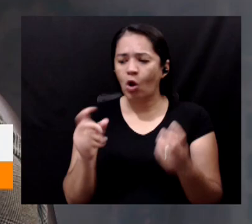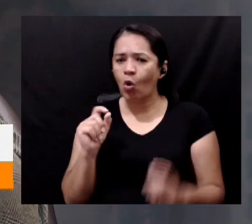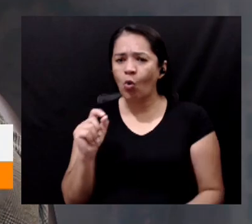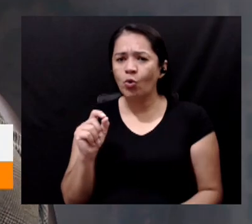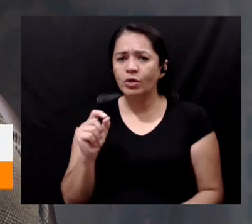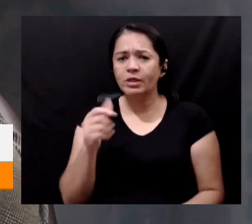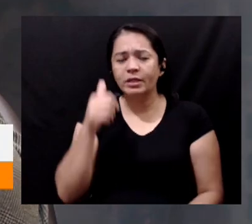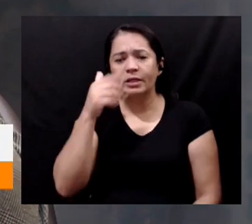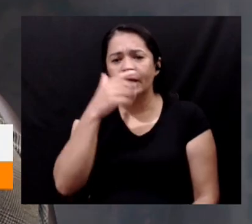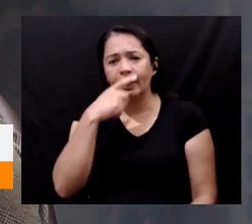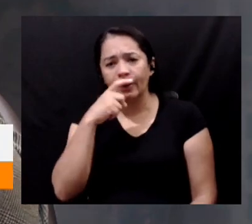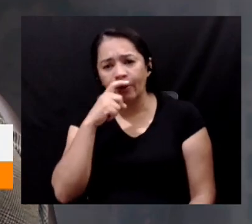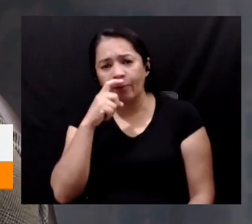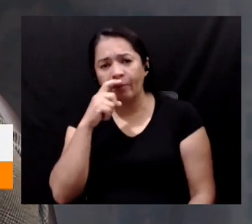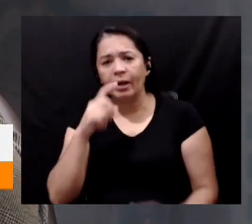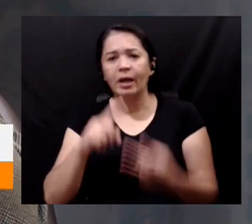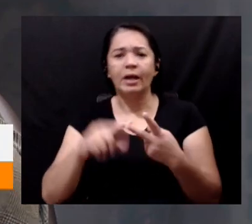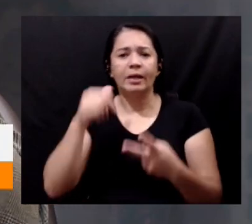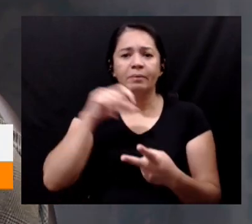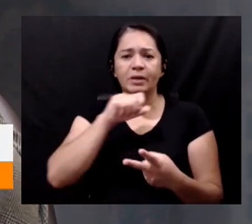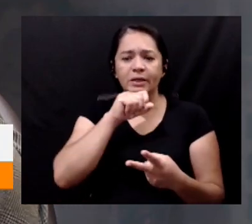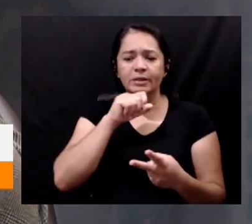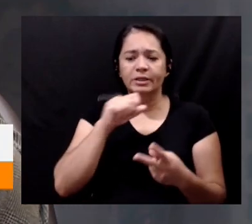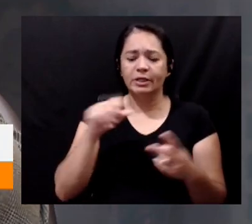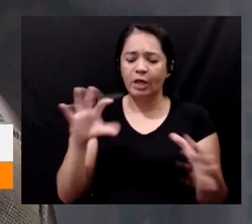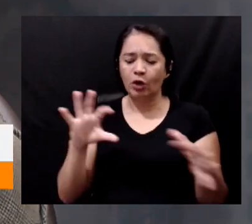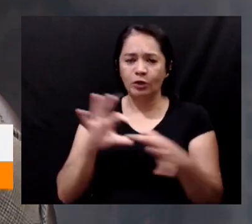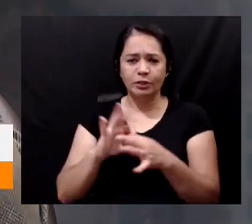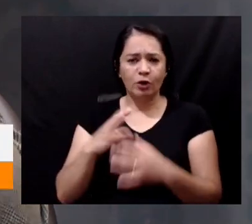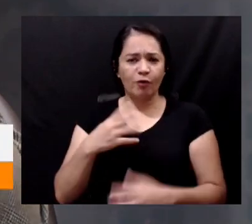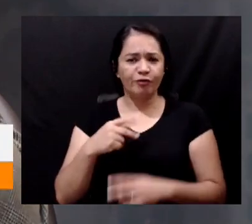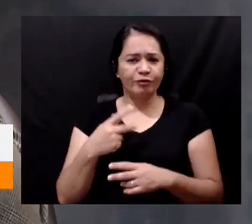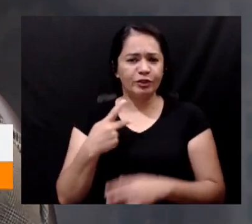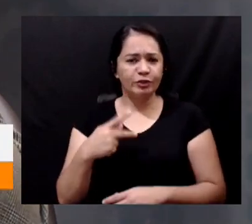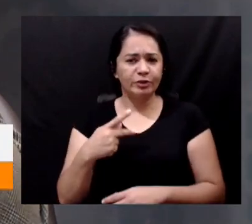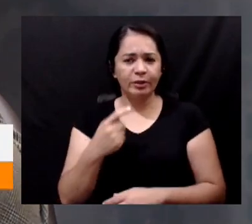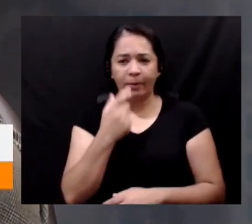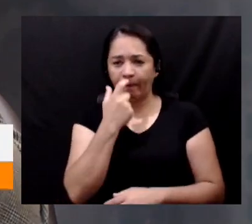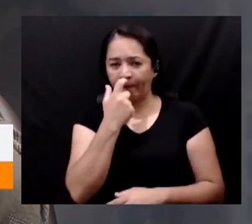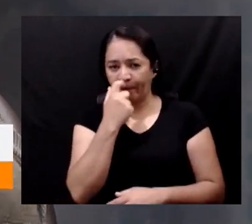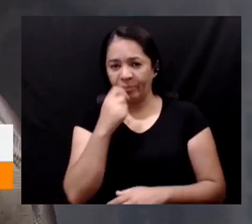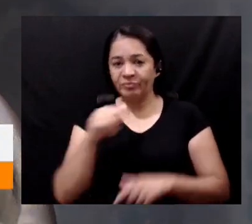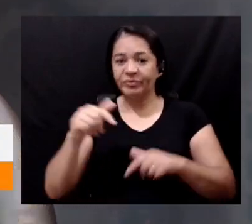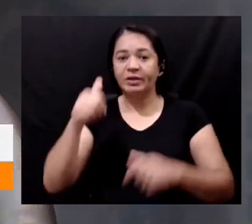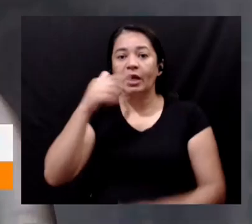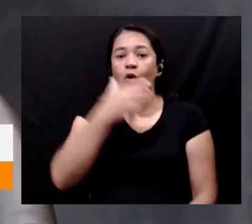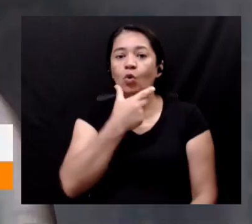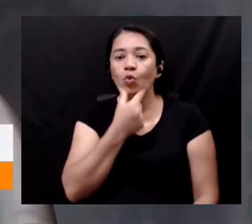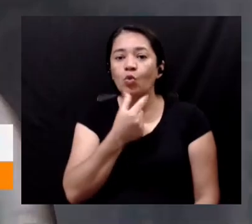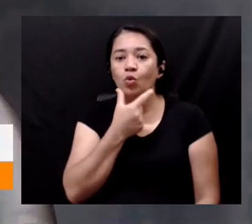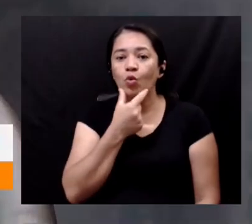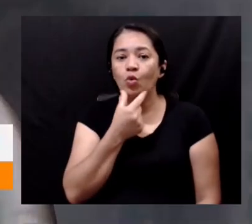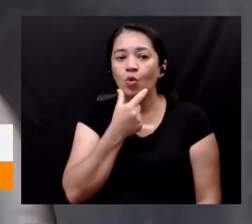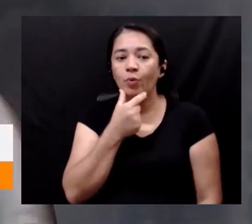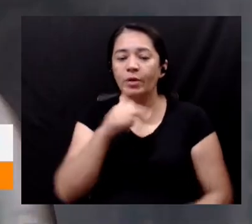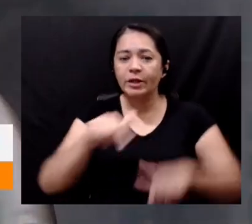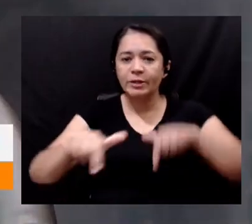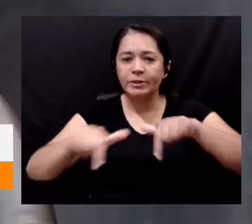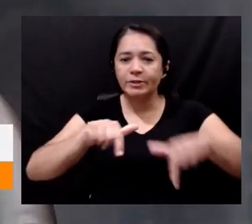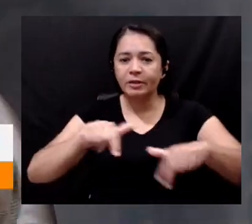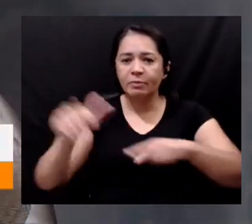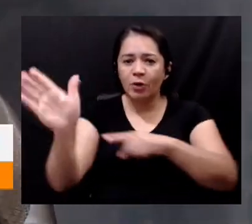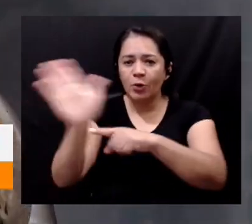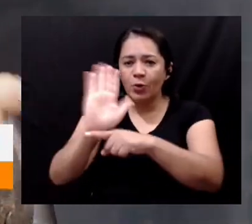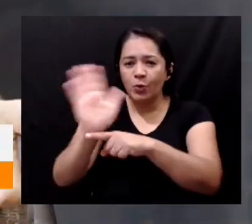criança. Quando você vê esses meninos que trabalham fazem os vídeos, Uhum.